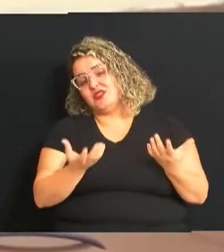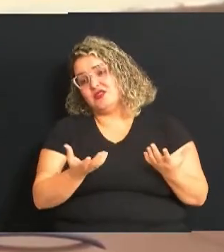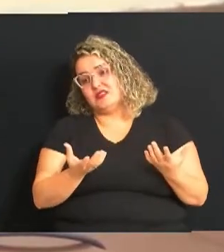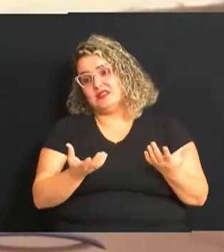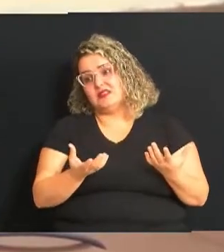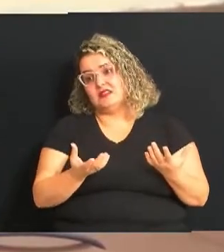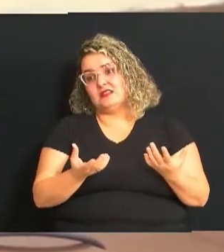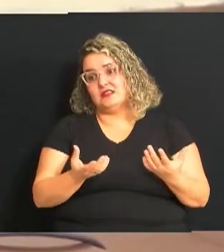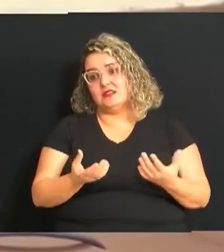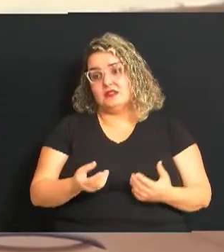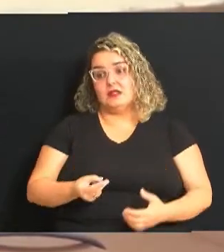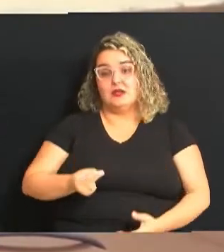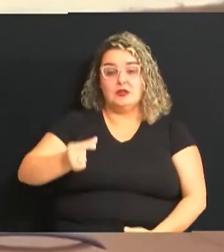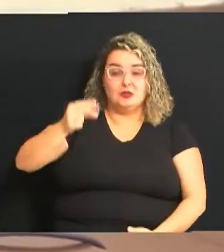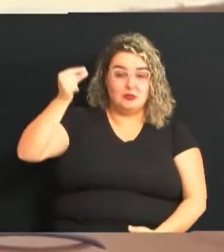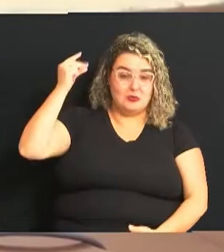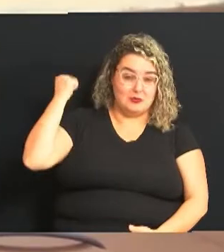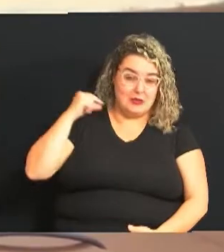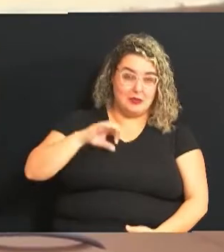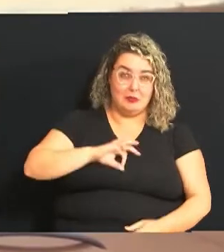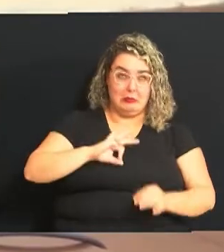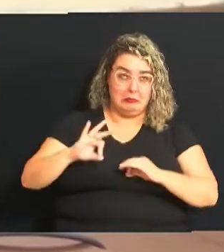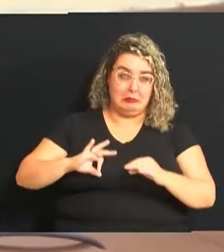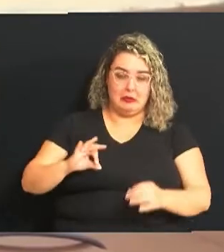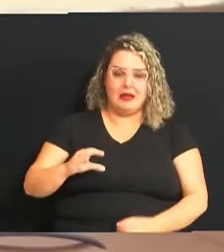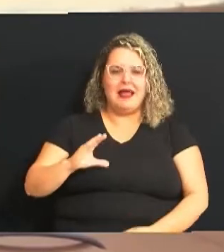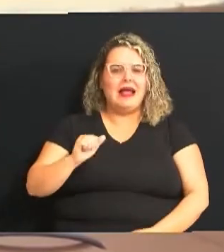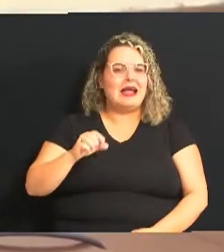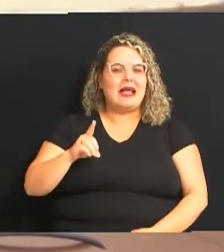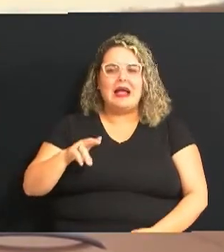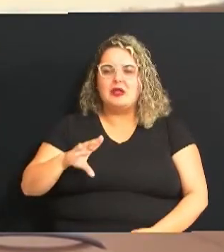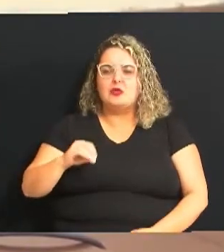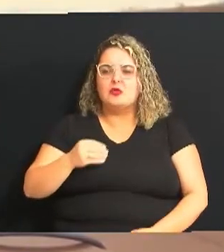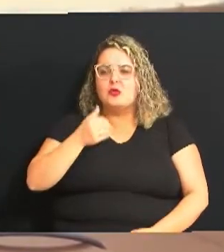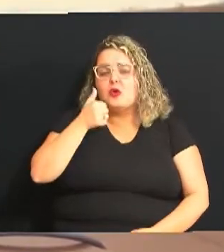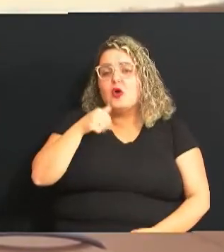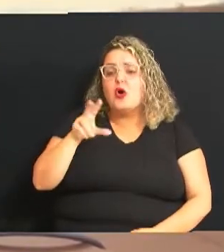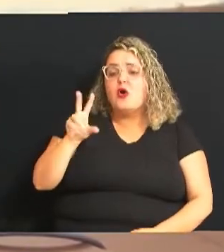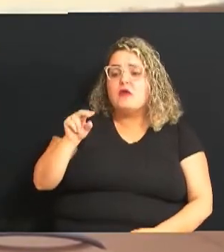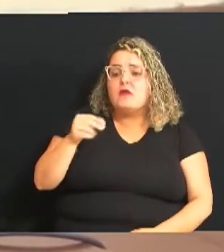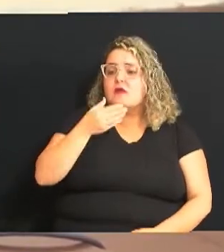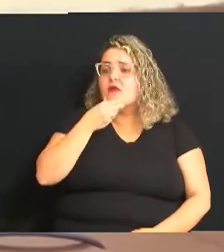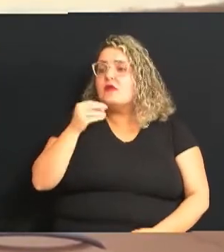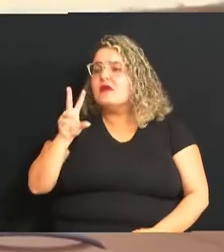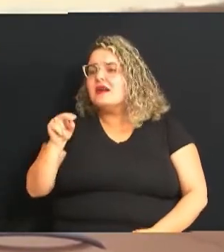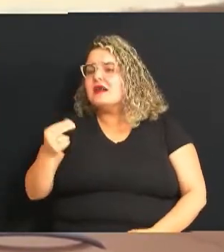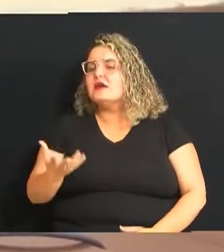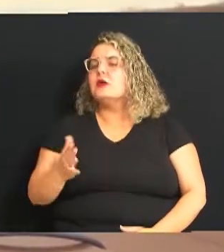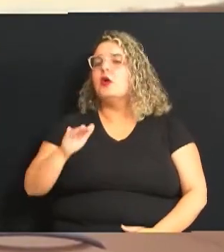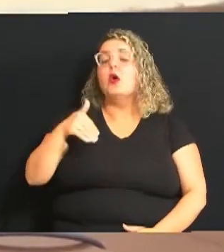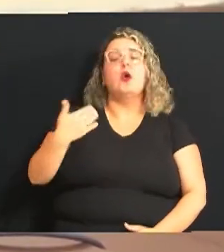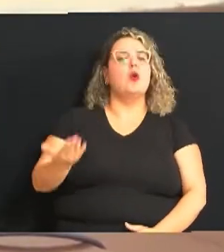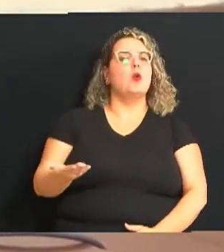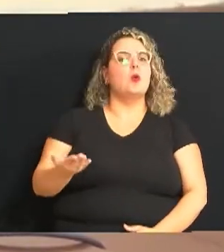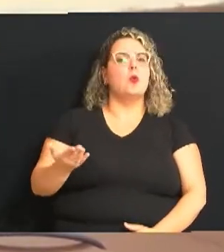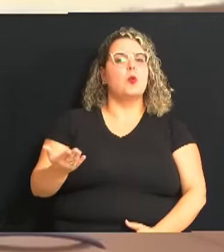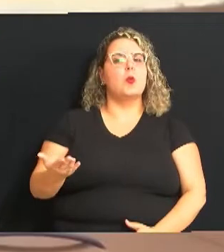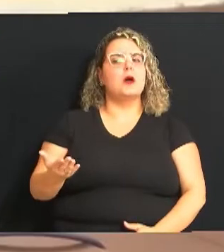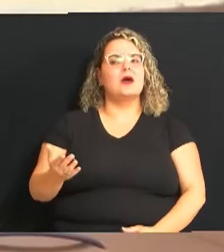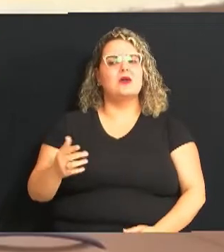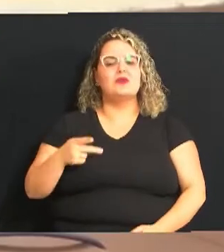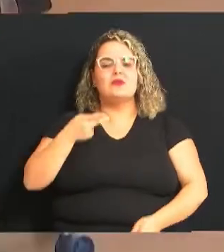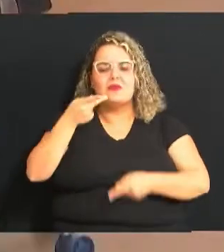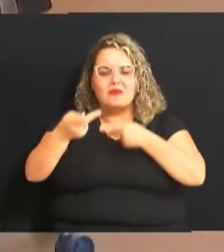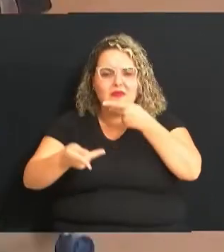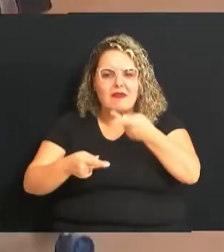tempo da onça. Caduco. Vovô, vovozinha, vovozinho. Quando a gente se refere, usa